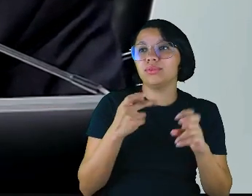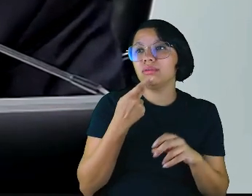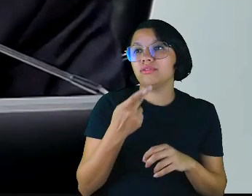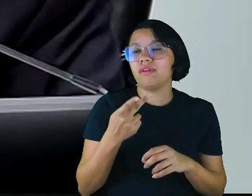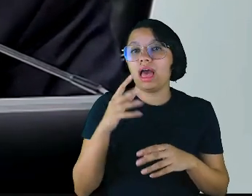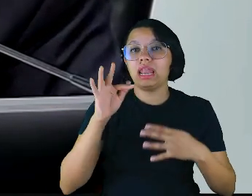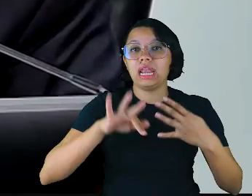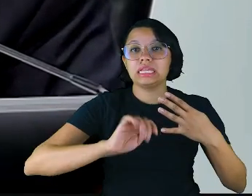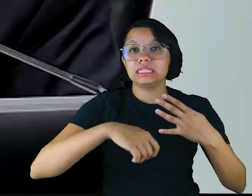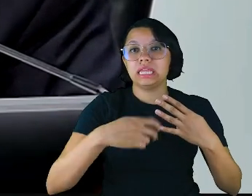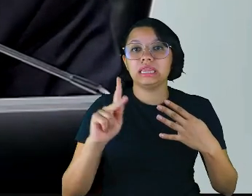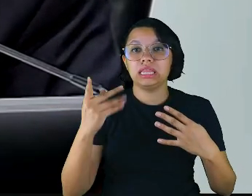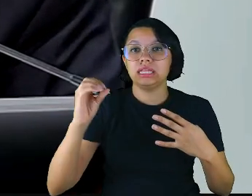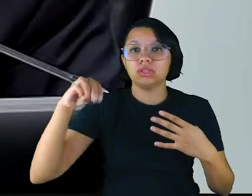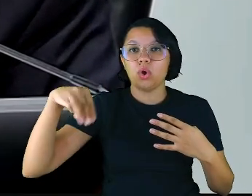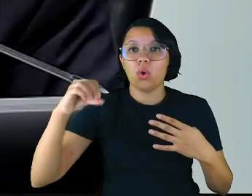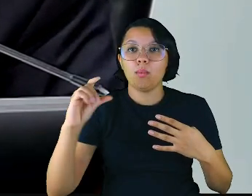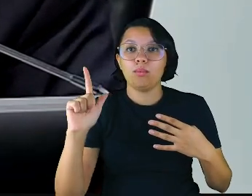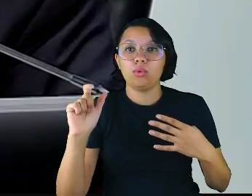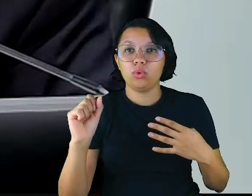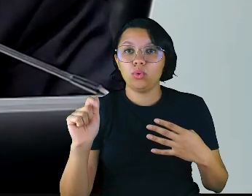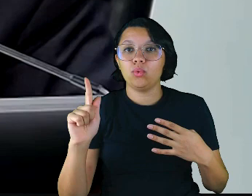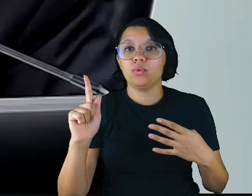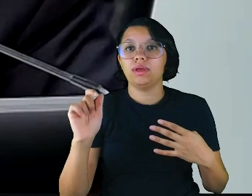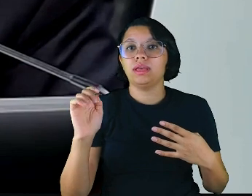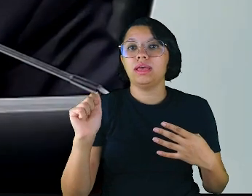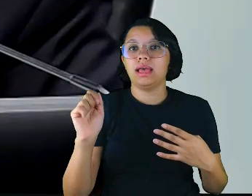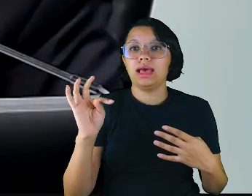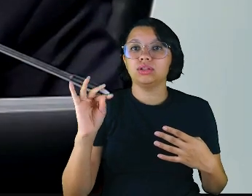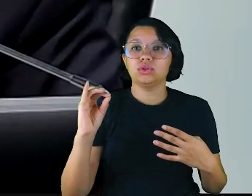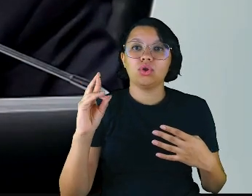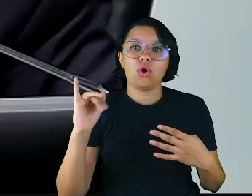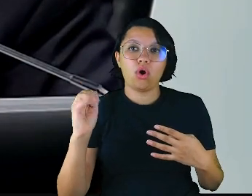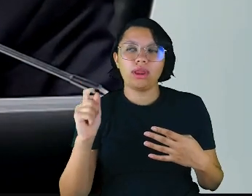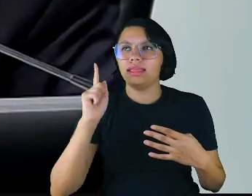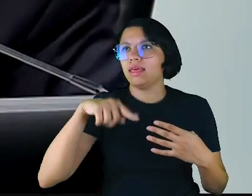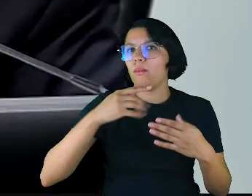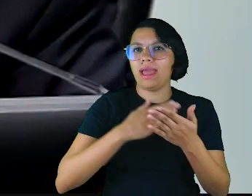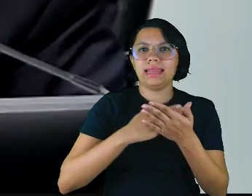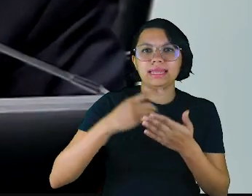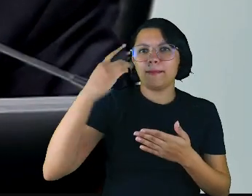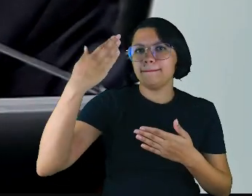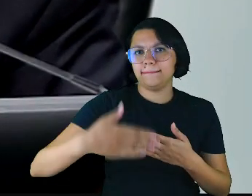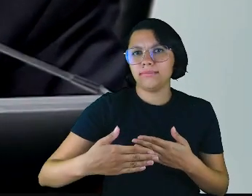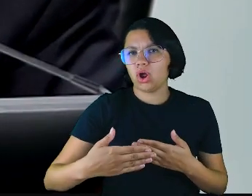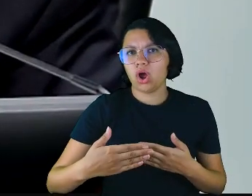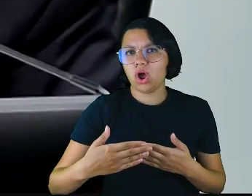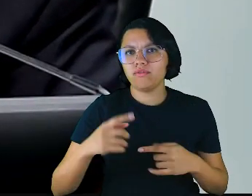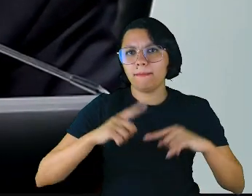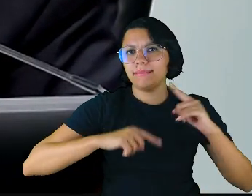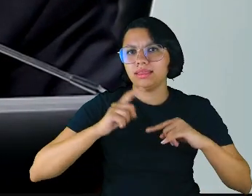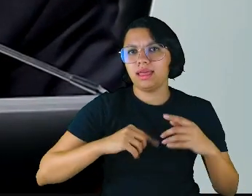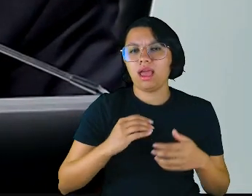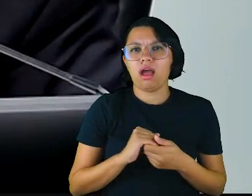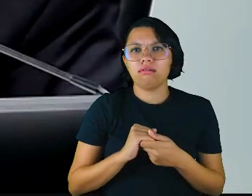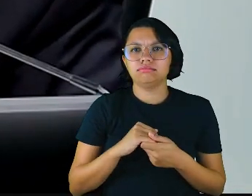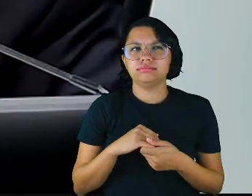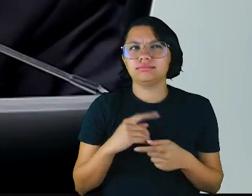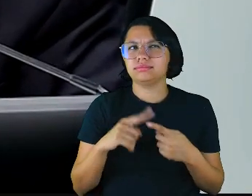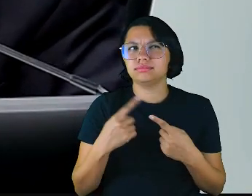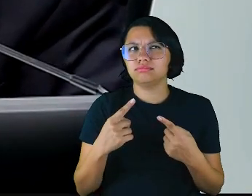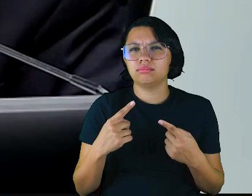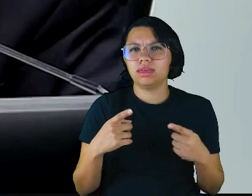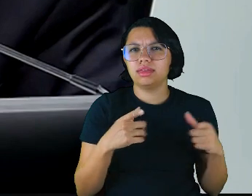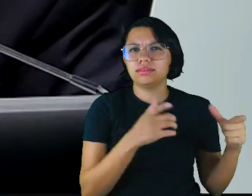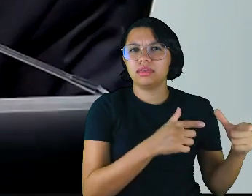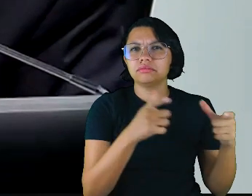olha, sentença homologatória de acordo não é início de prova material. A sentença homologatória de acordo não é início de prova material.